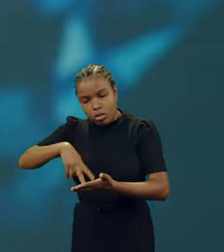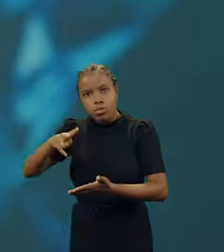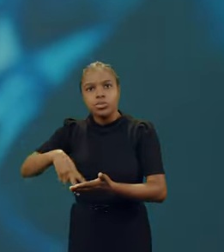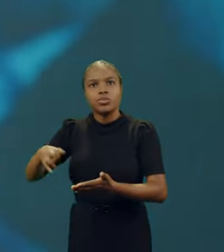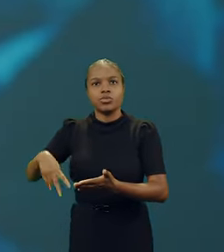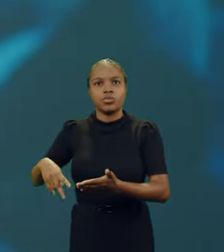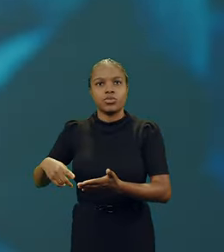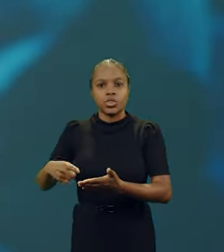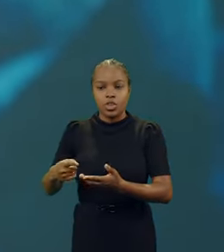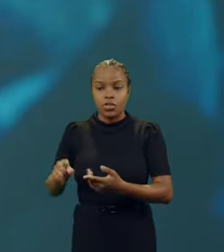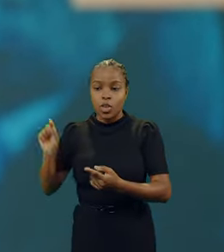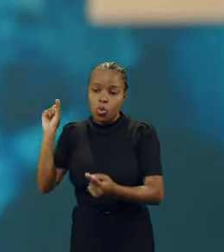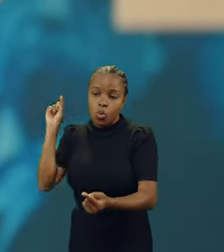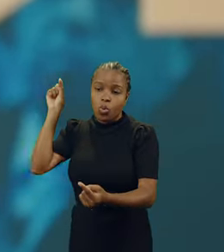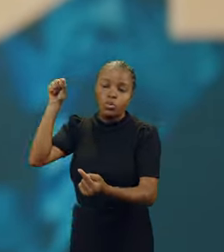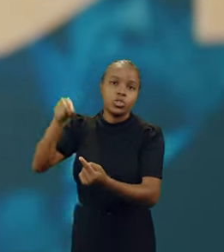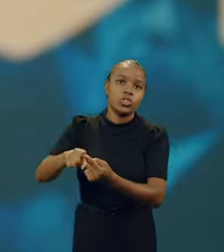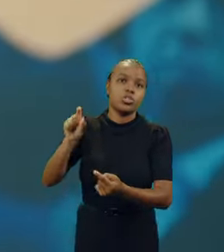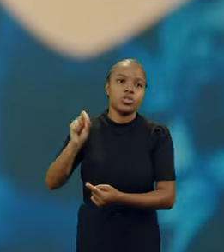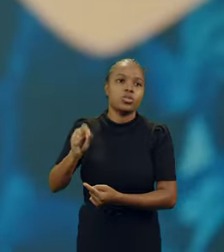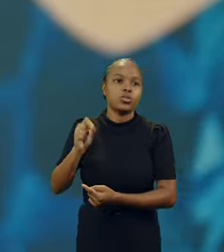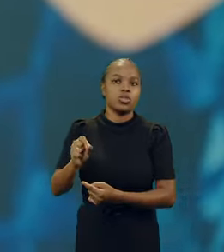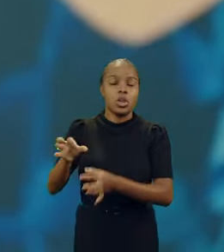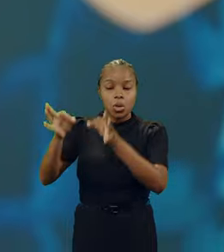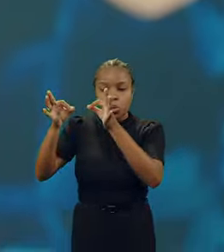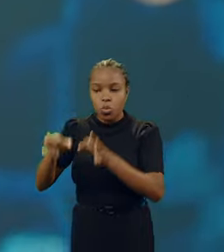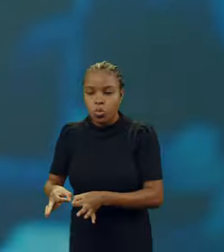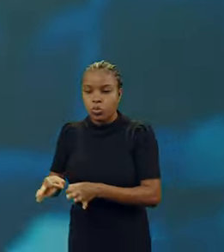propósito poderoso e soberano de Deus.